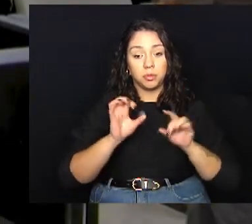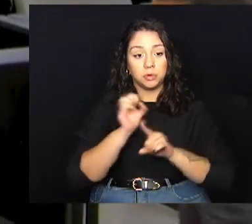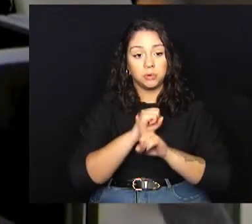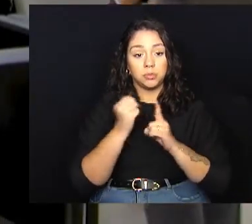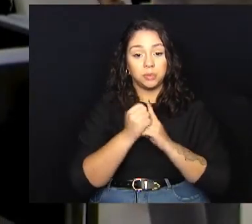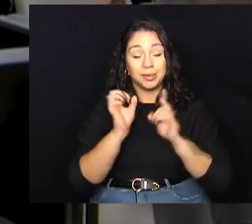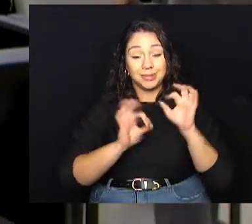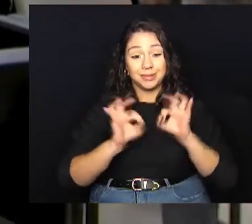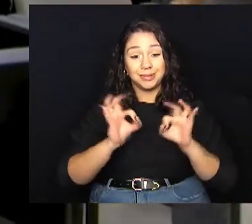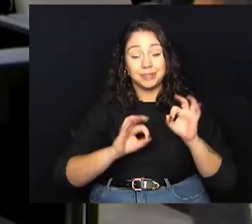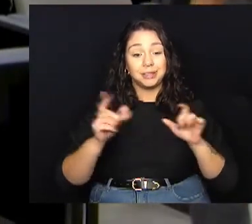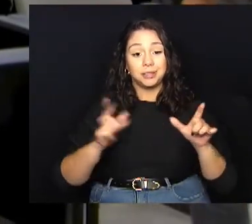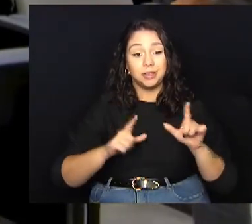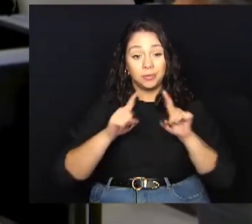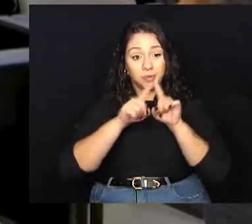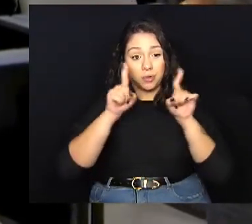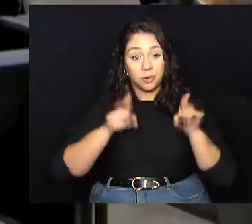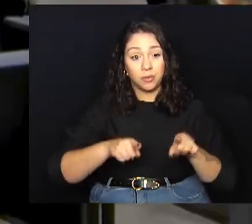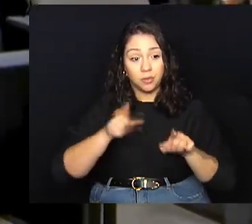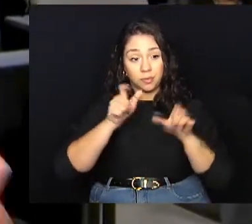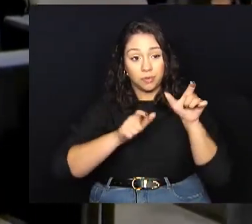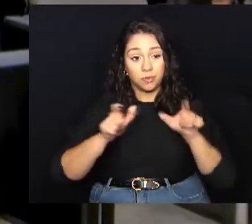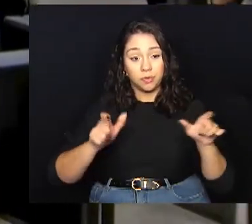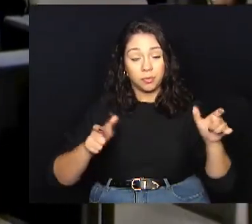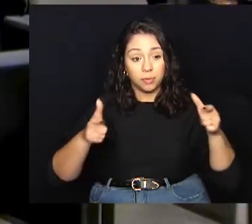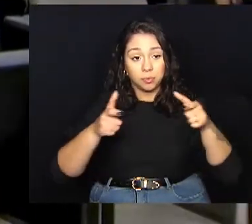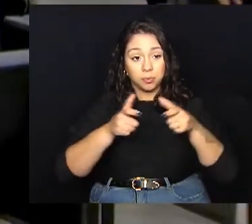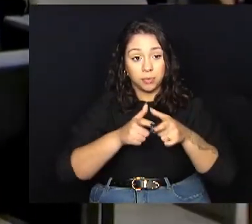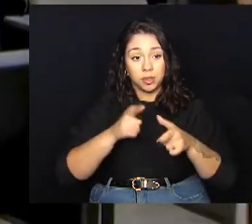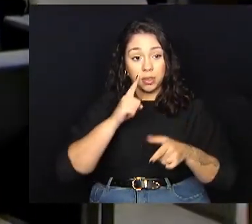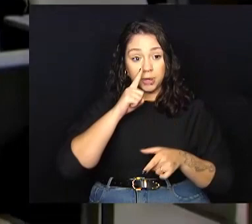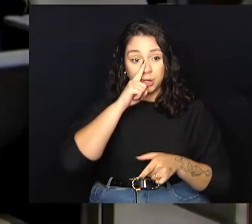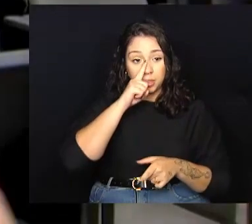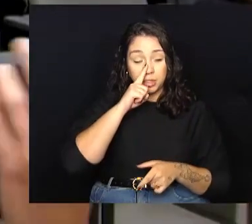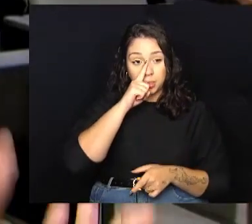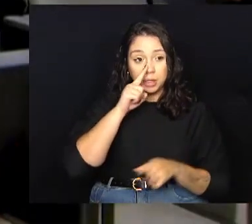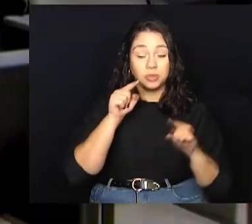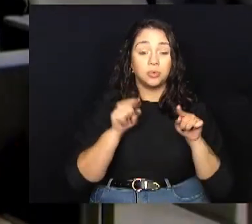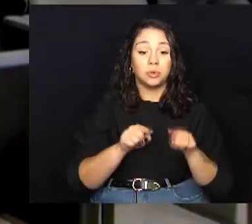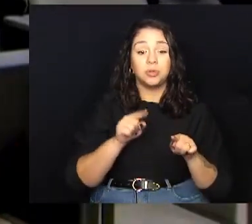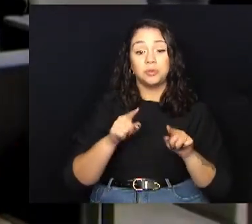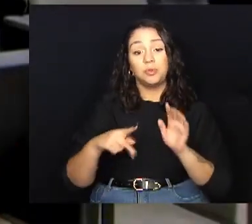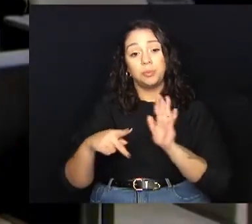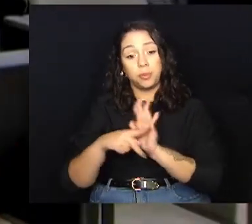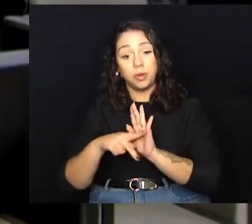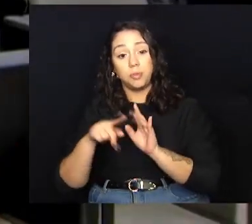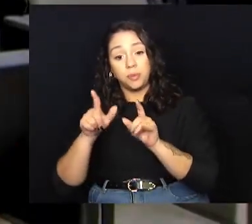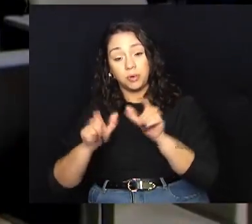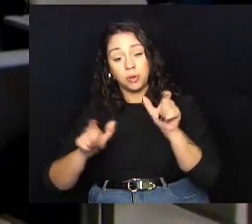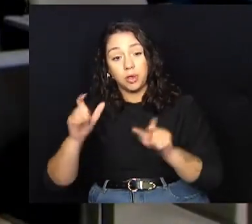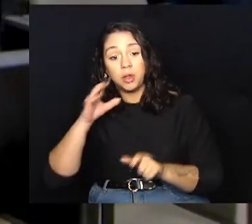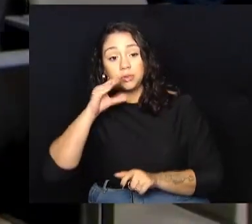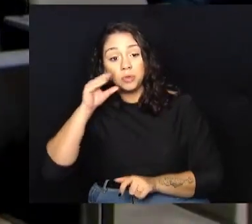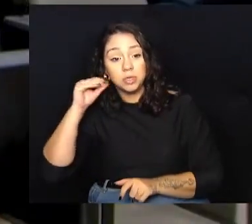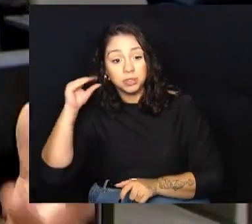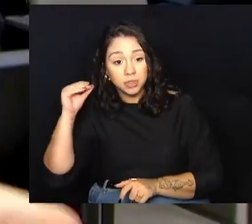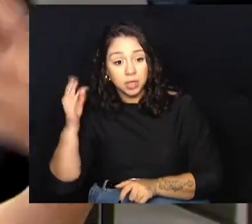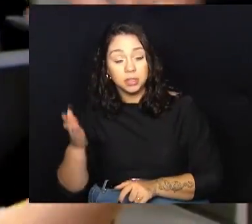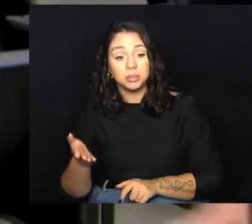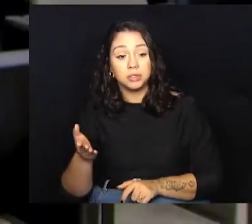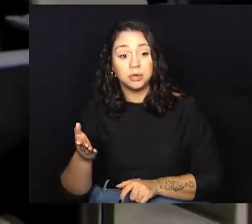com o quadro muito reduzido de trabalhadores isso coloque em risco os próprios adolescentes que estão né